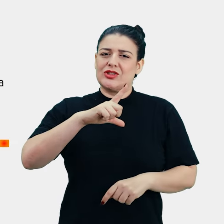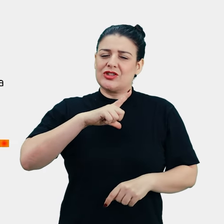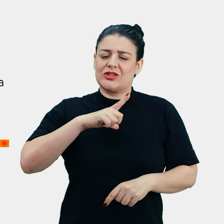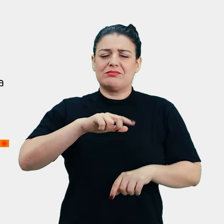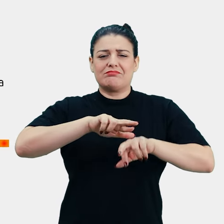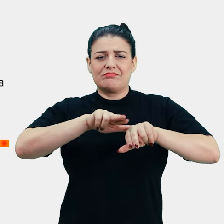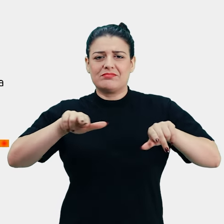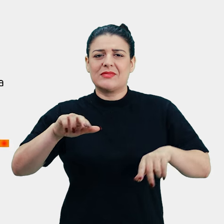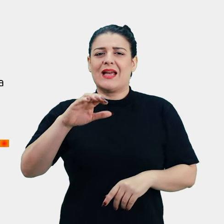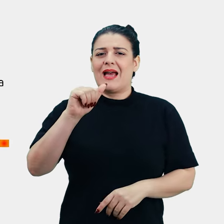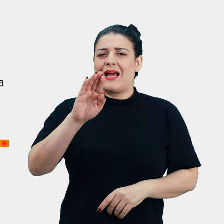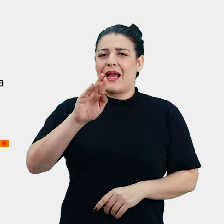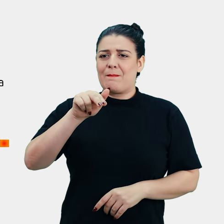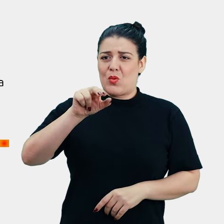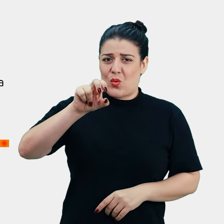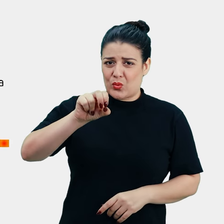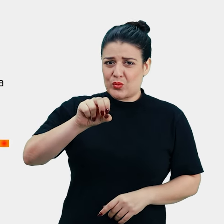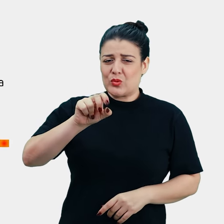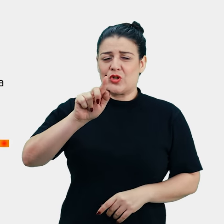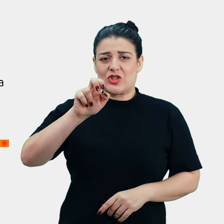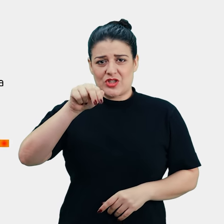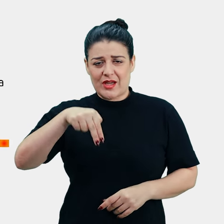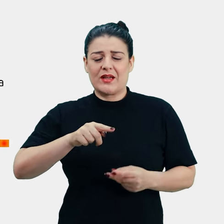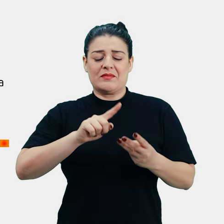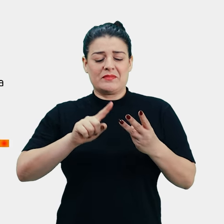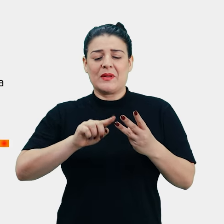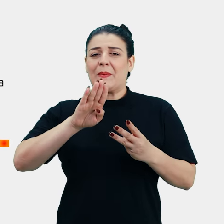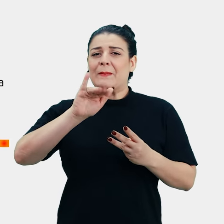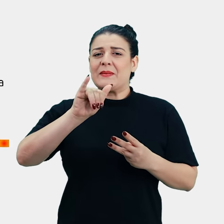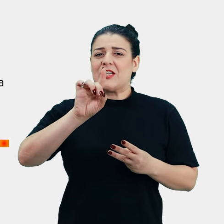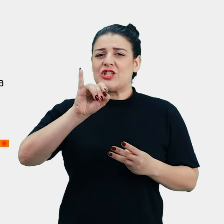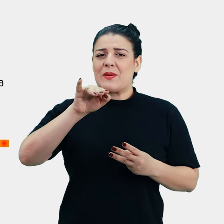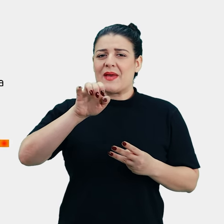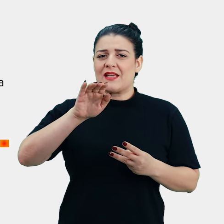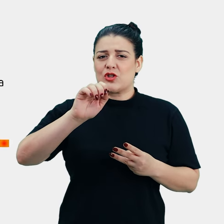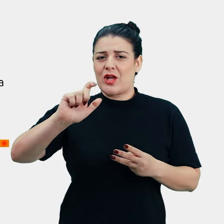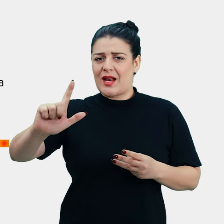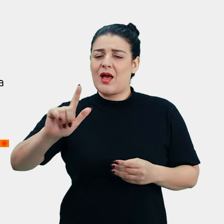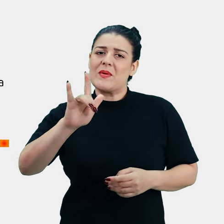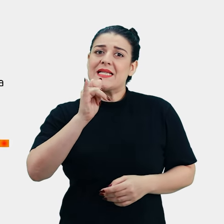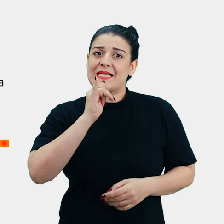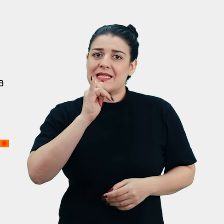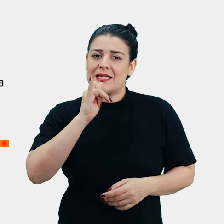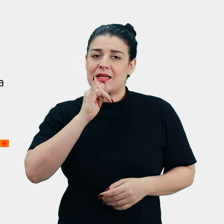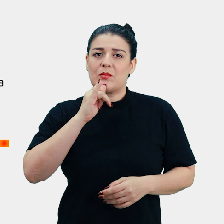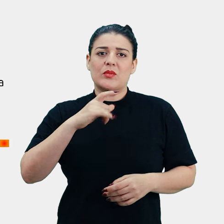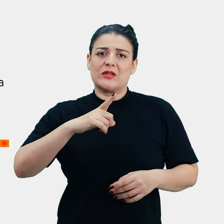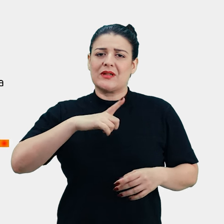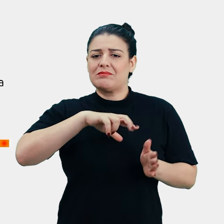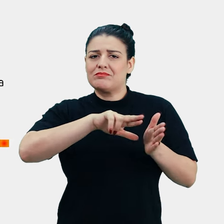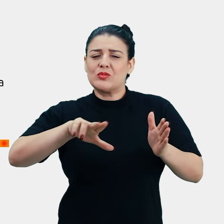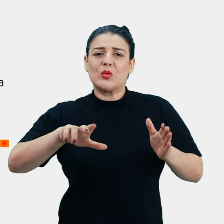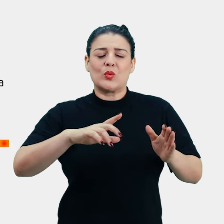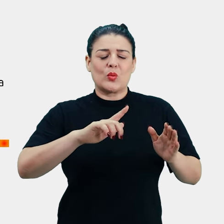hidrogênio, carbono, os bidimensionais, vamos supor que são substâncias com grupos